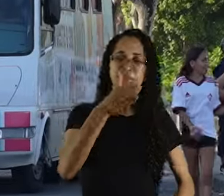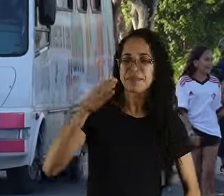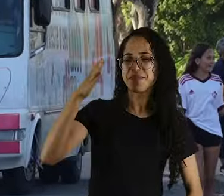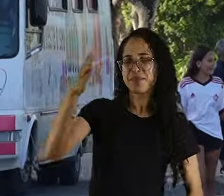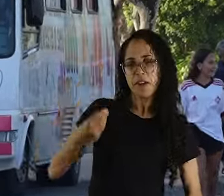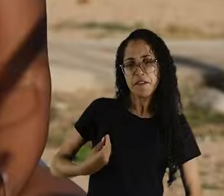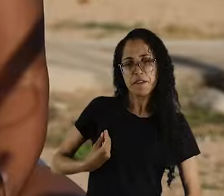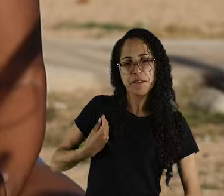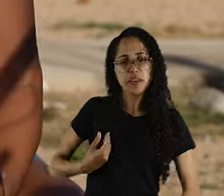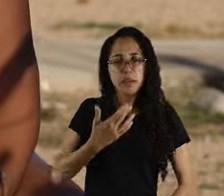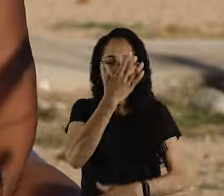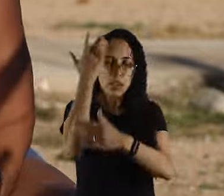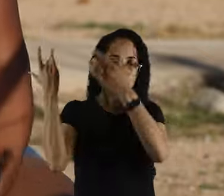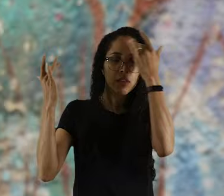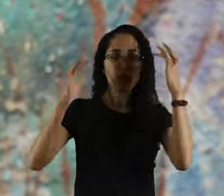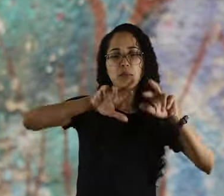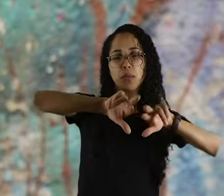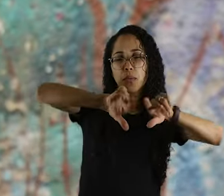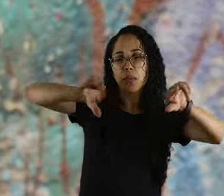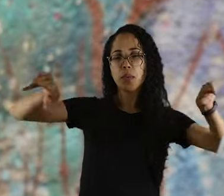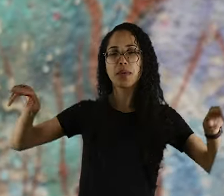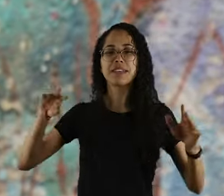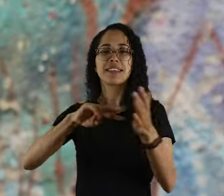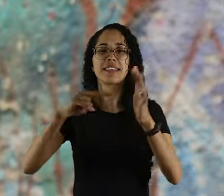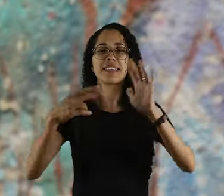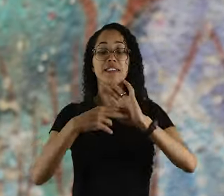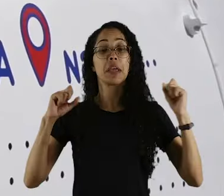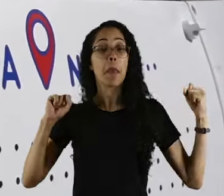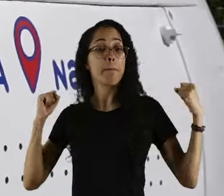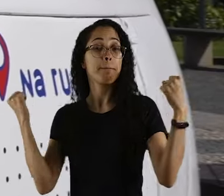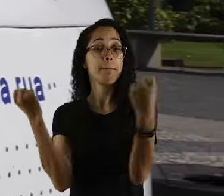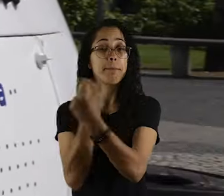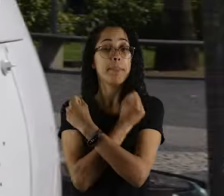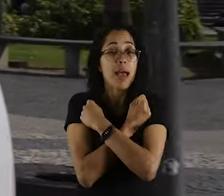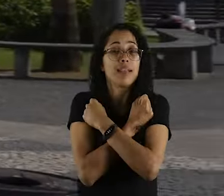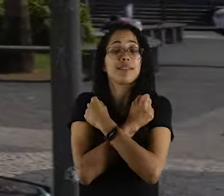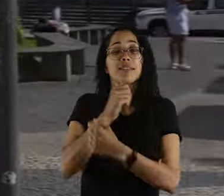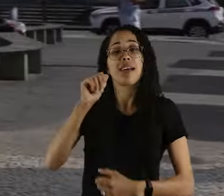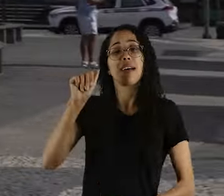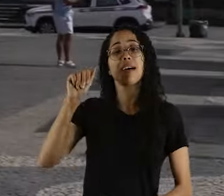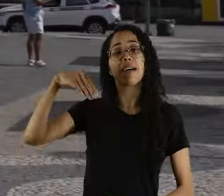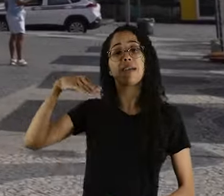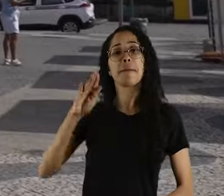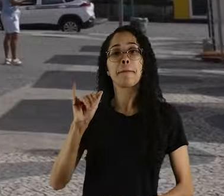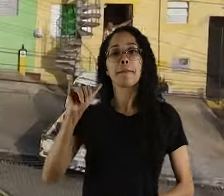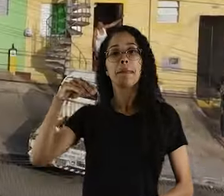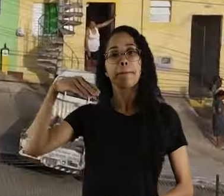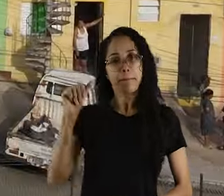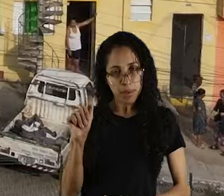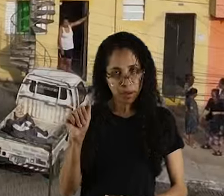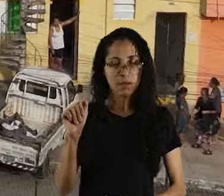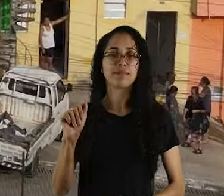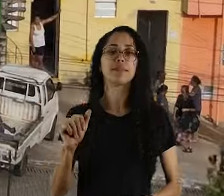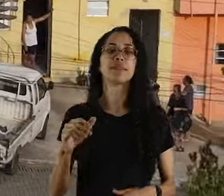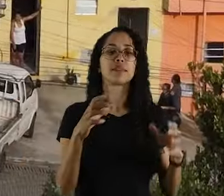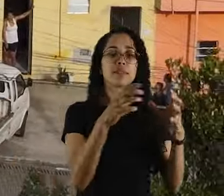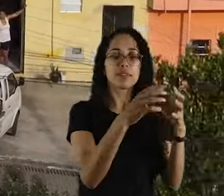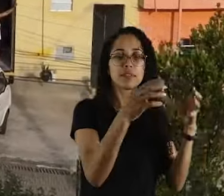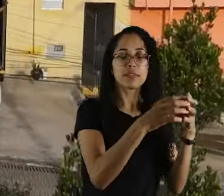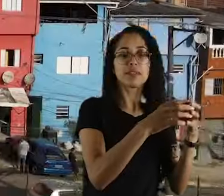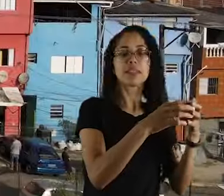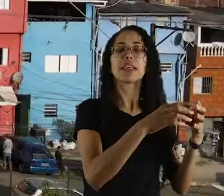tantas vidas, é um abraço Ambima nos brasileiros. É a associação saindo do escritório para encontrar